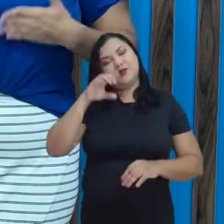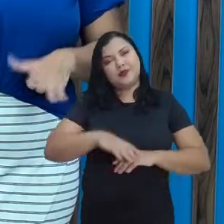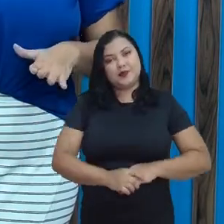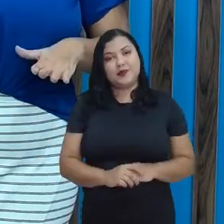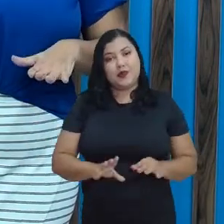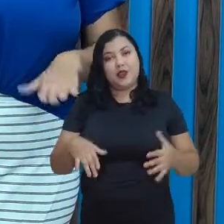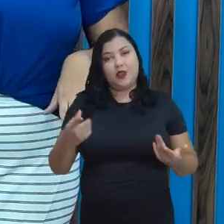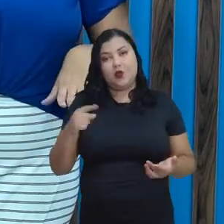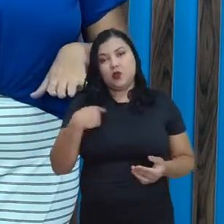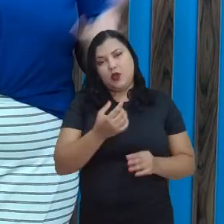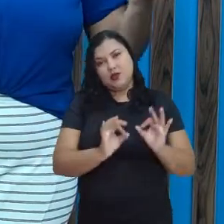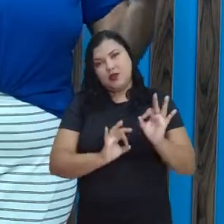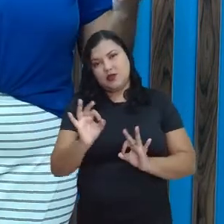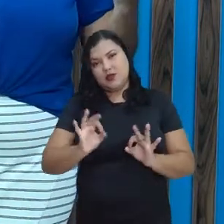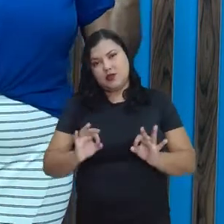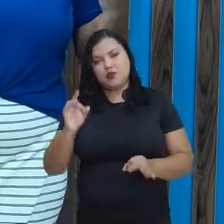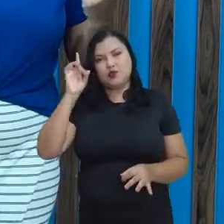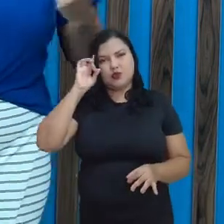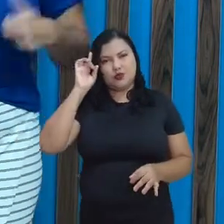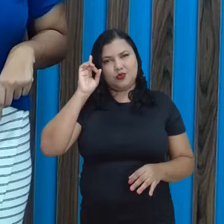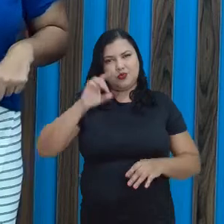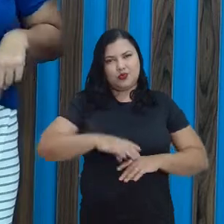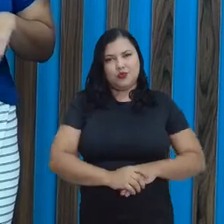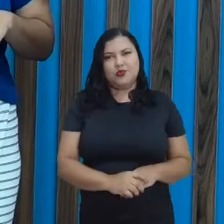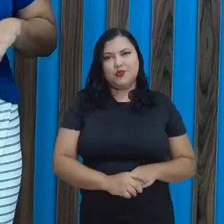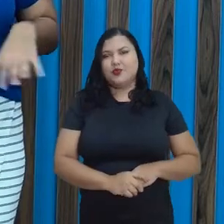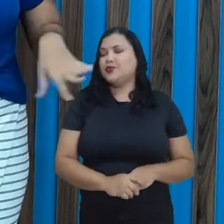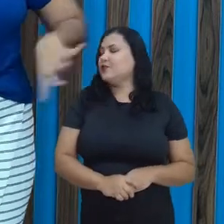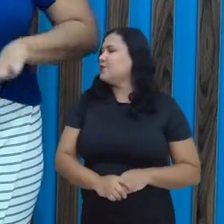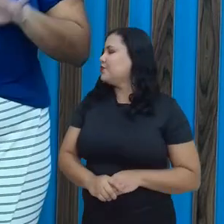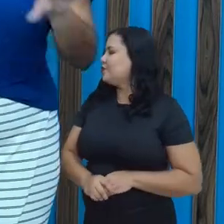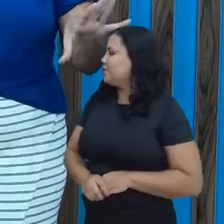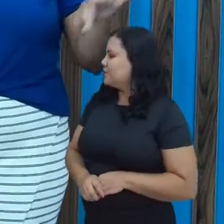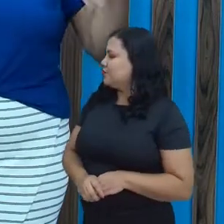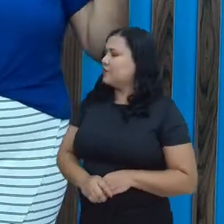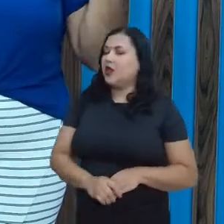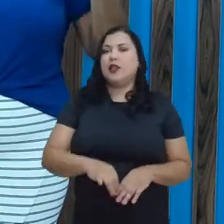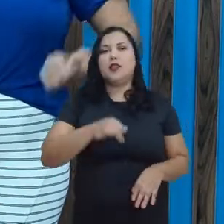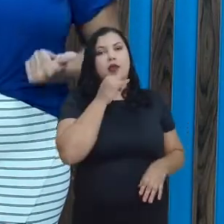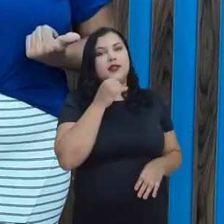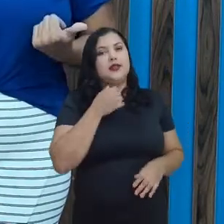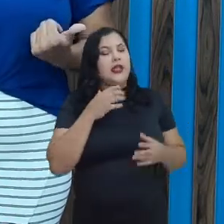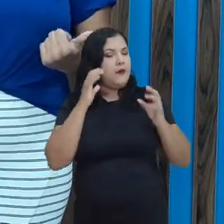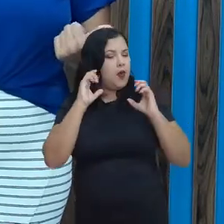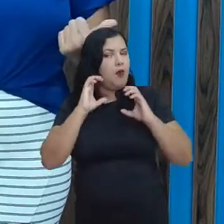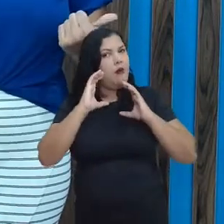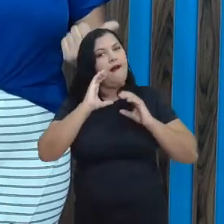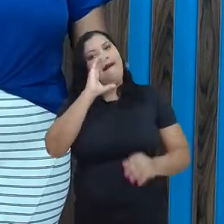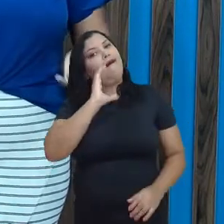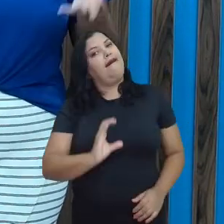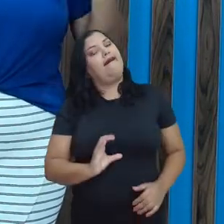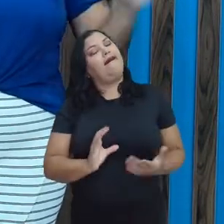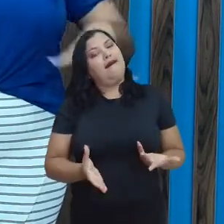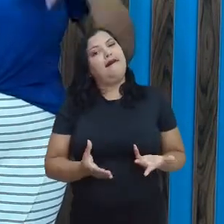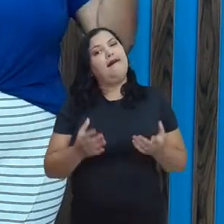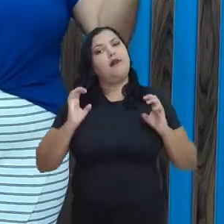gente faz todos os dias. Então, ó, caráter intimista e